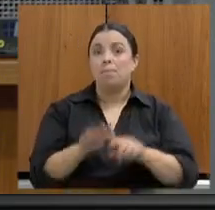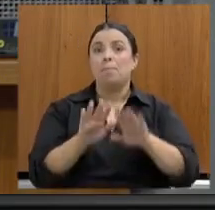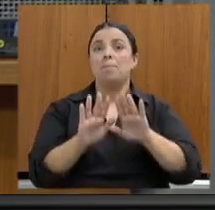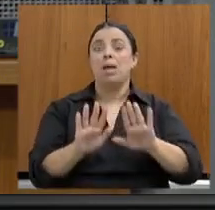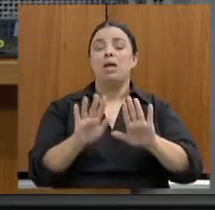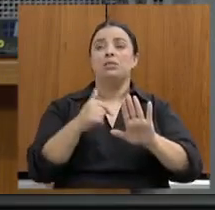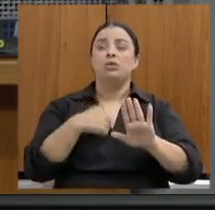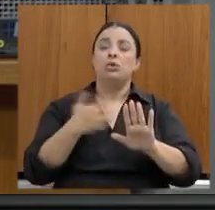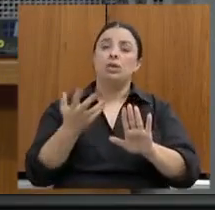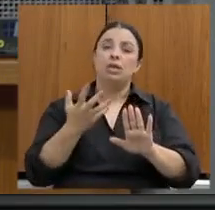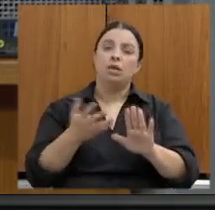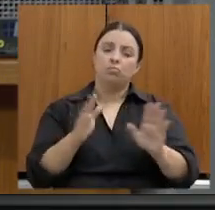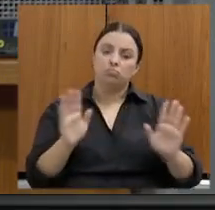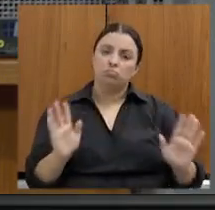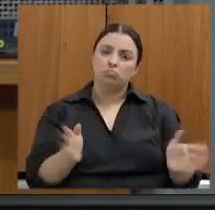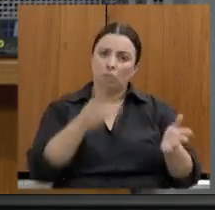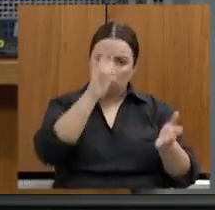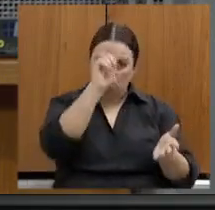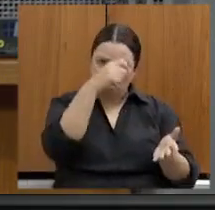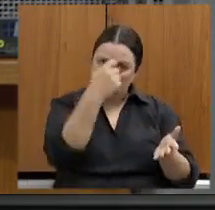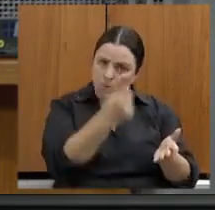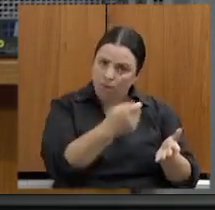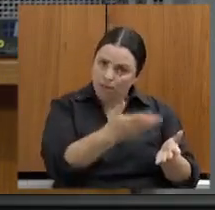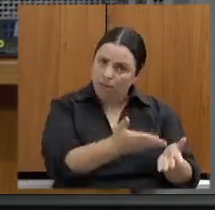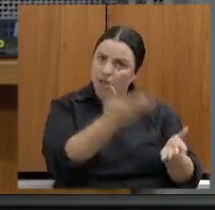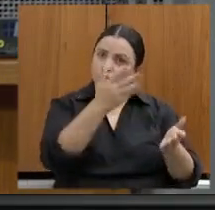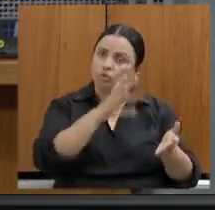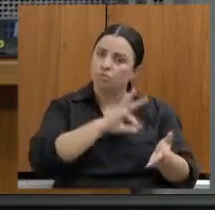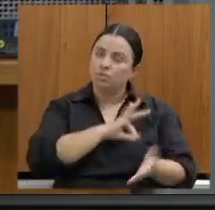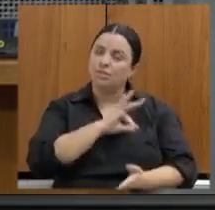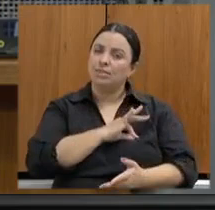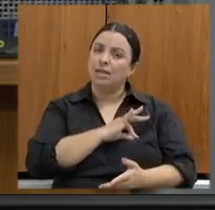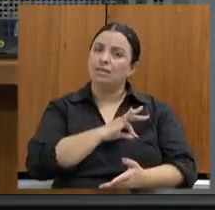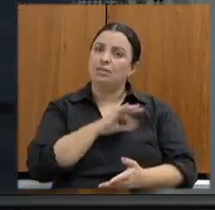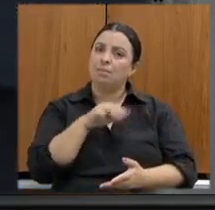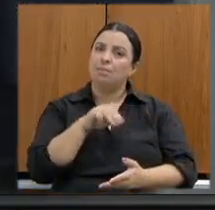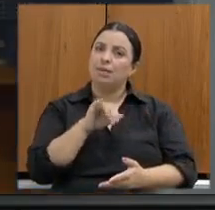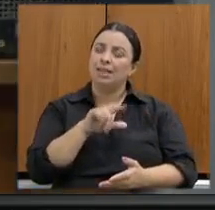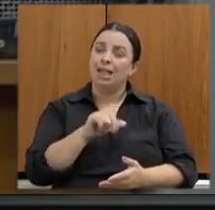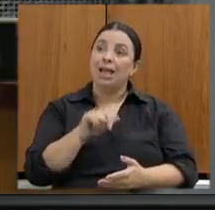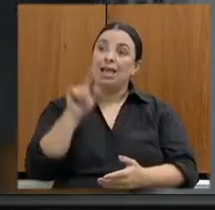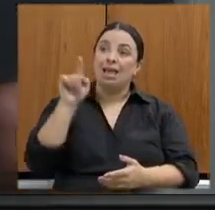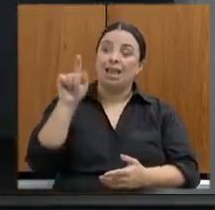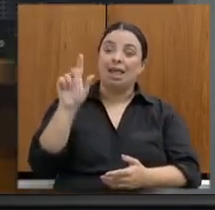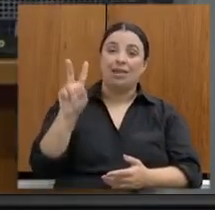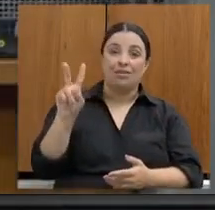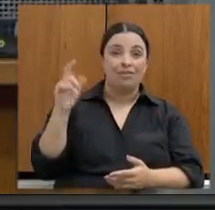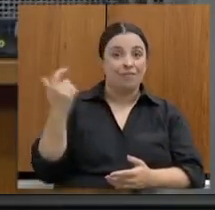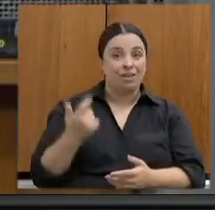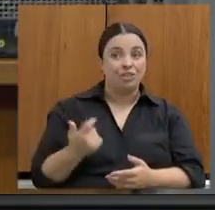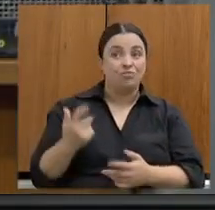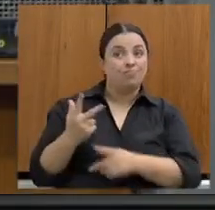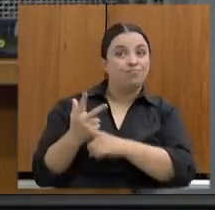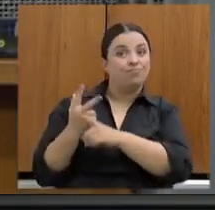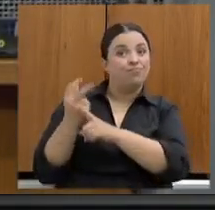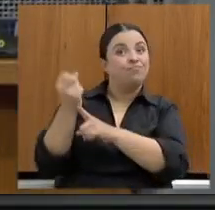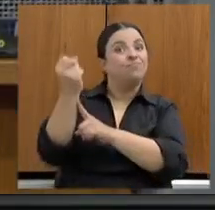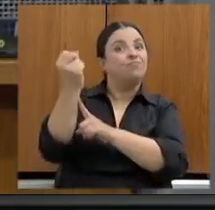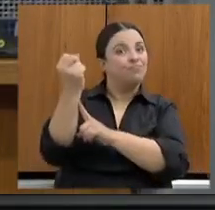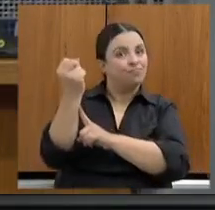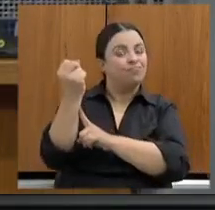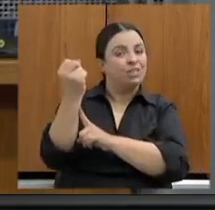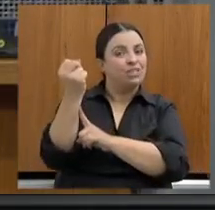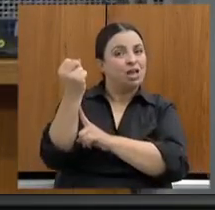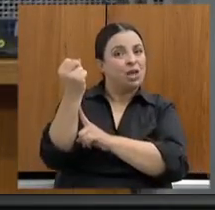uma homenagem aos policiais militares que venceram em Varginha e sem nenhum